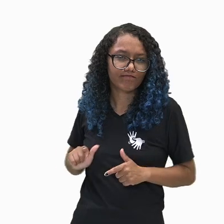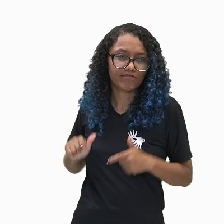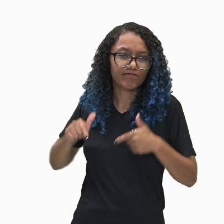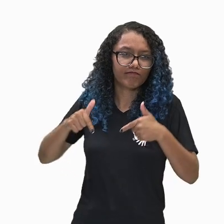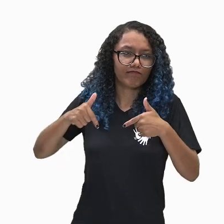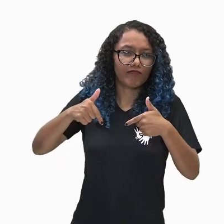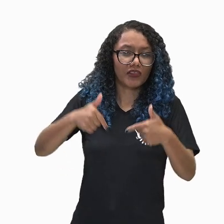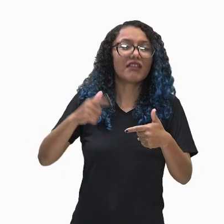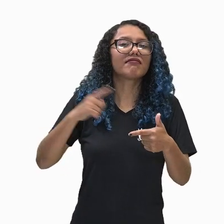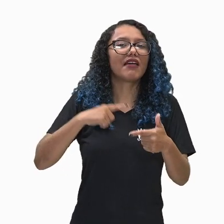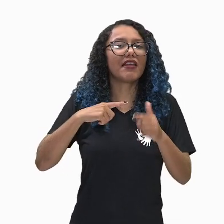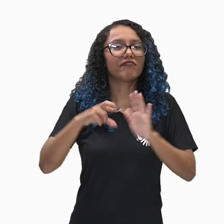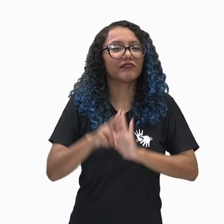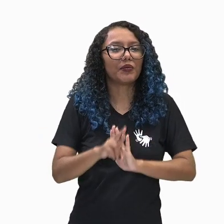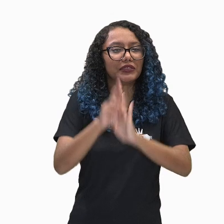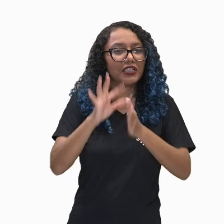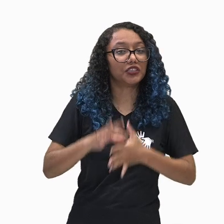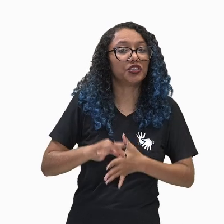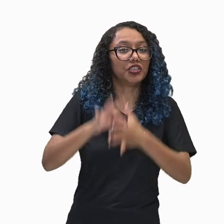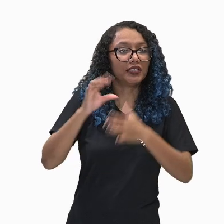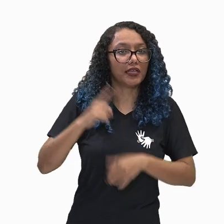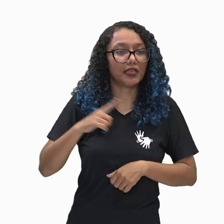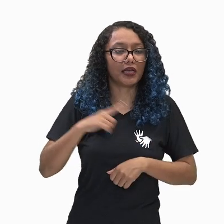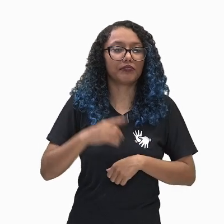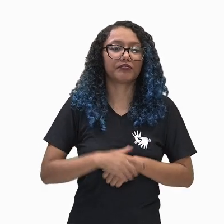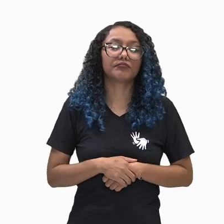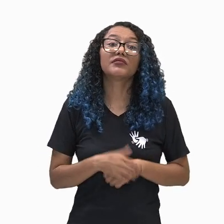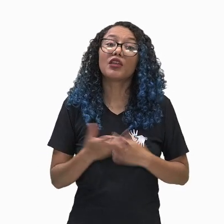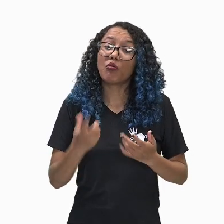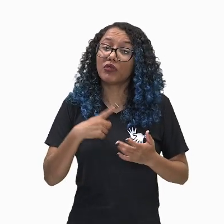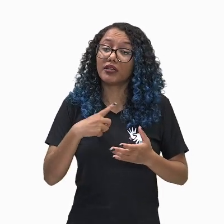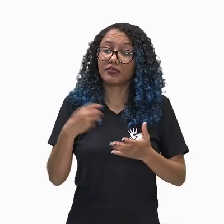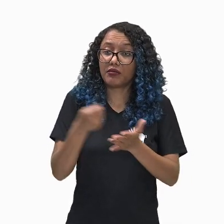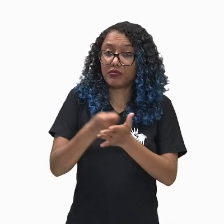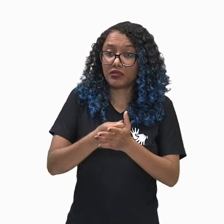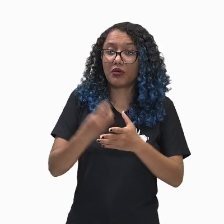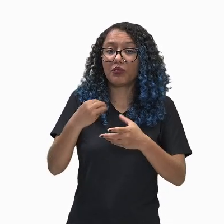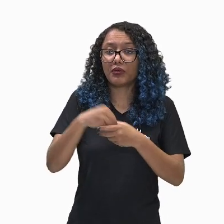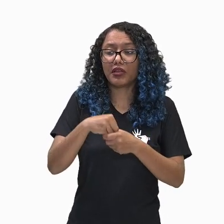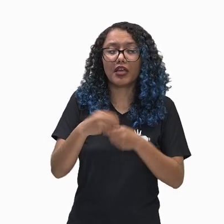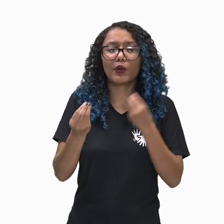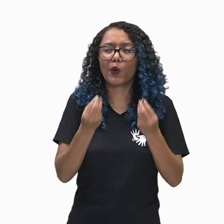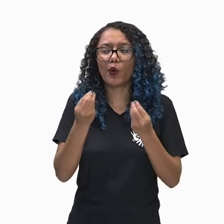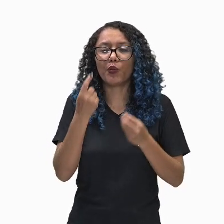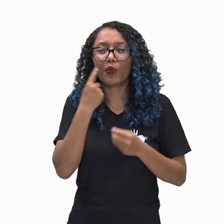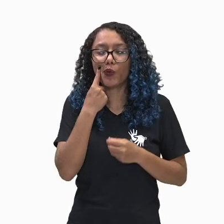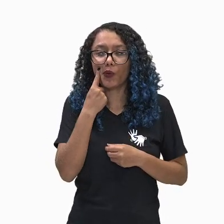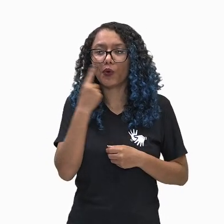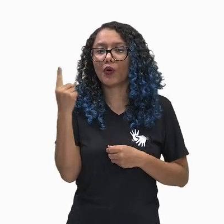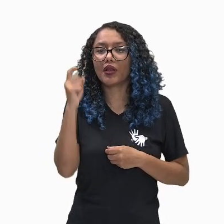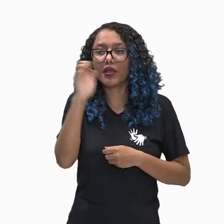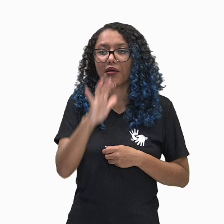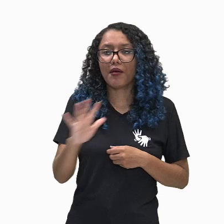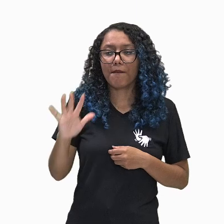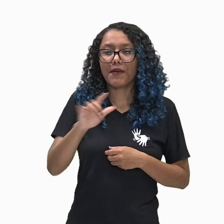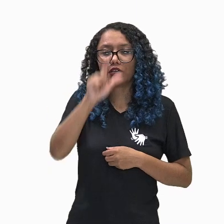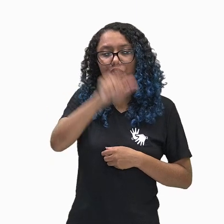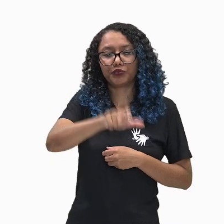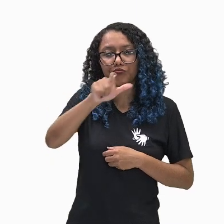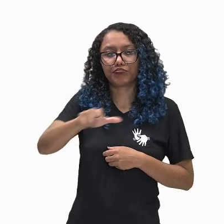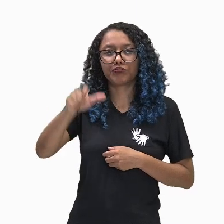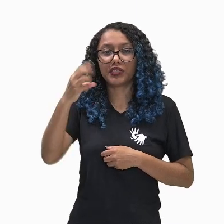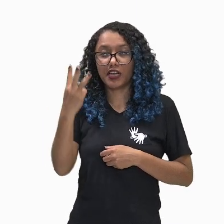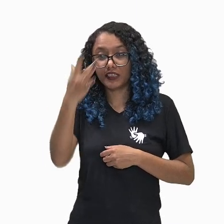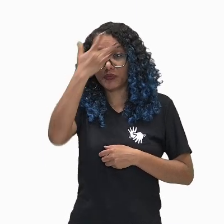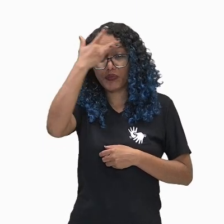tá? Então, nós temos aí essa pressão interna, né? E acompanha aqui comigo, vocês inclusive têm a imagem do Joaquim Nabuco, não é